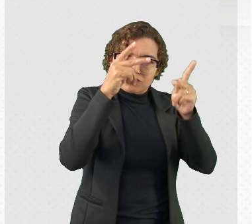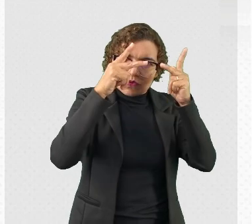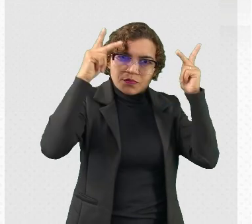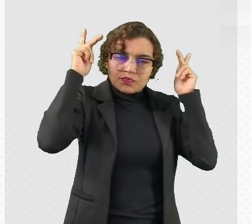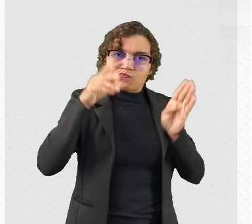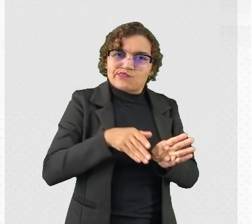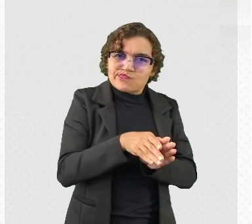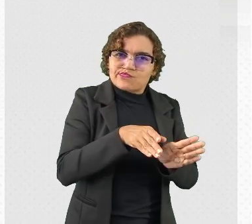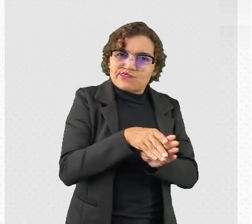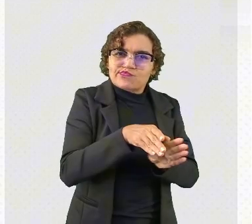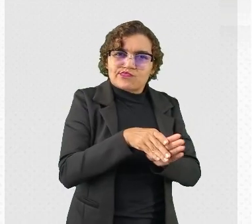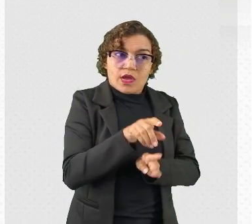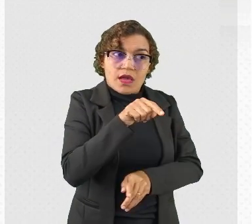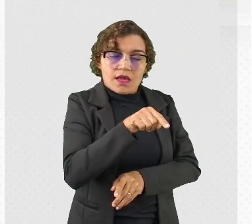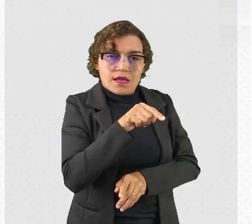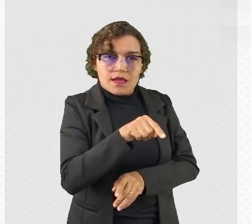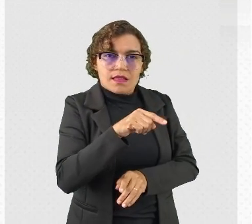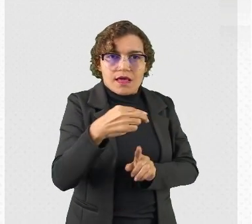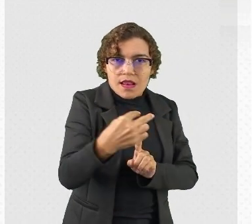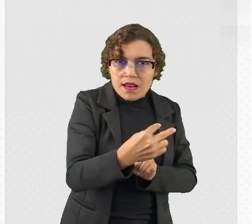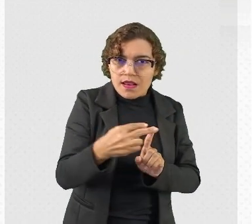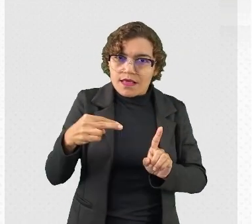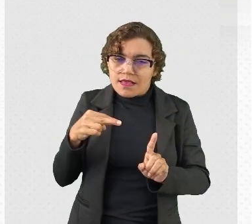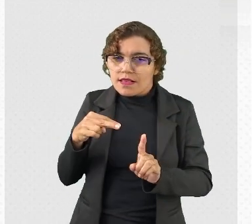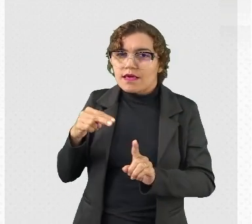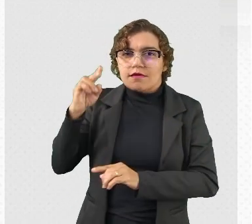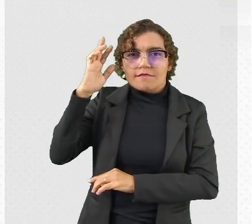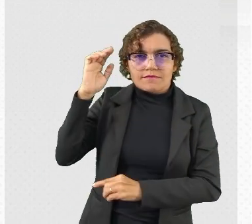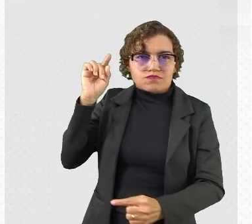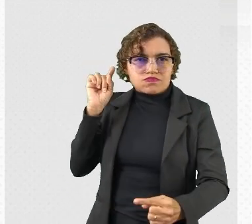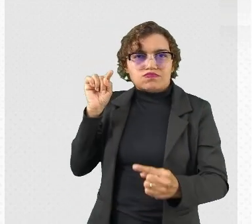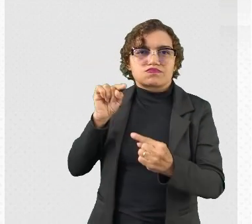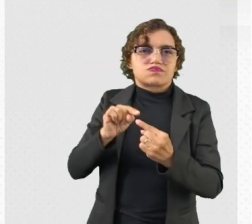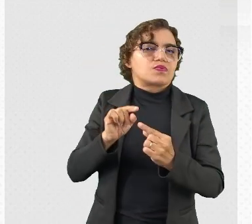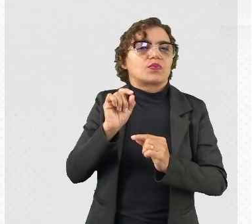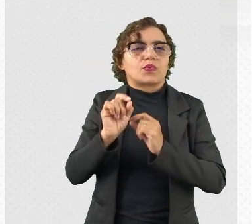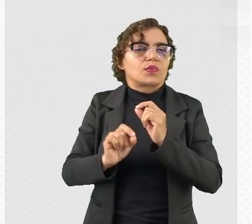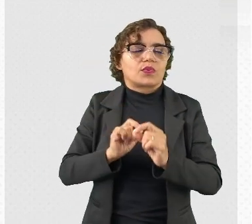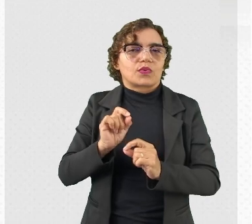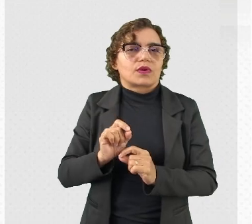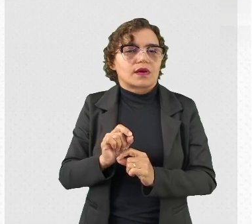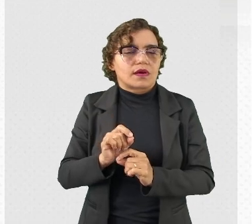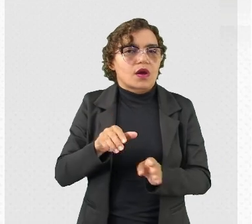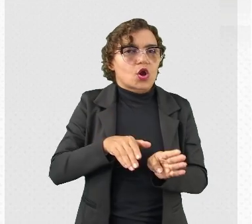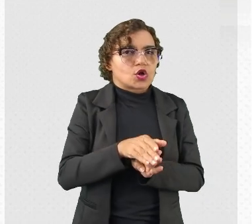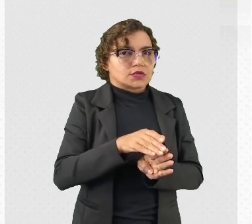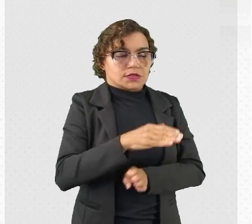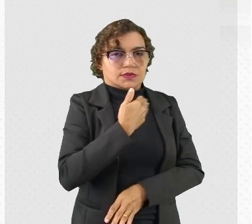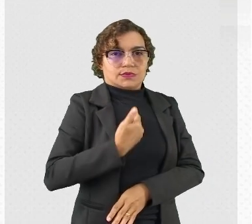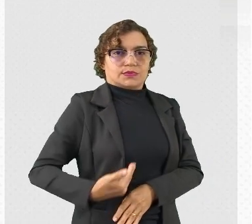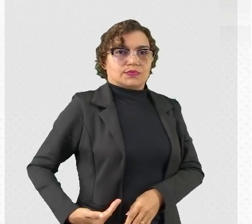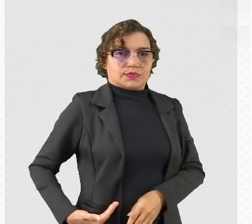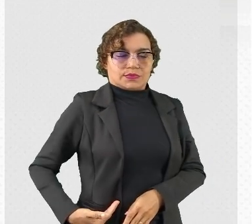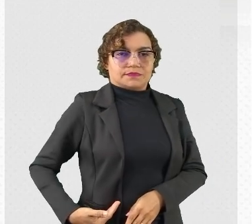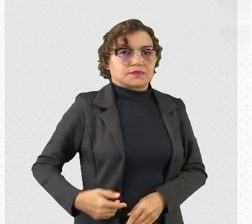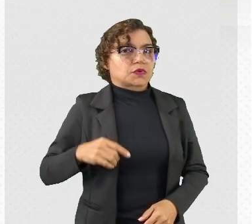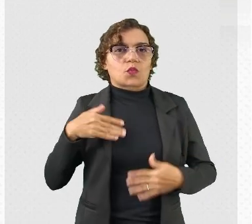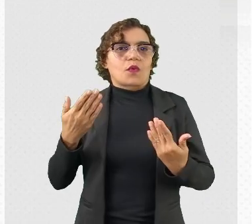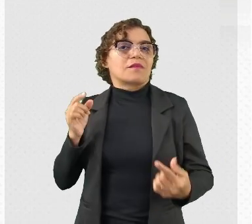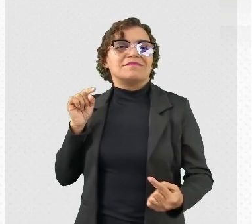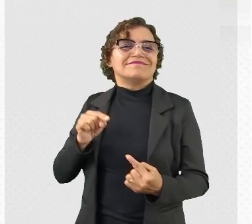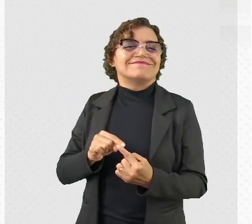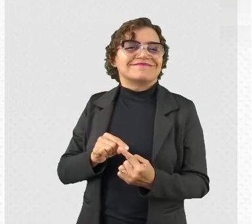político que visa, né, dar conselhos a um governante, ao príncipe. E qual é o